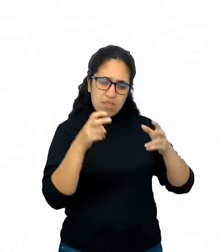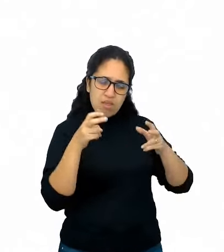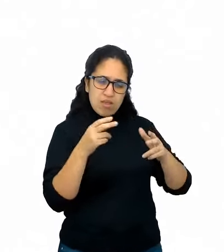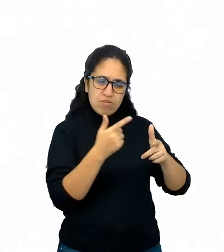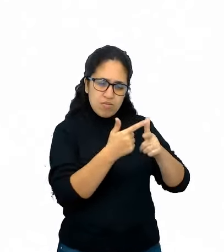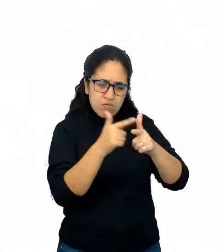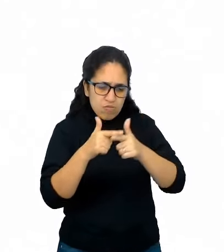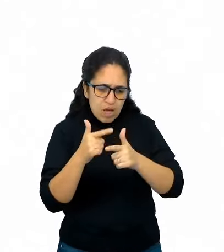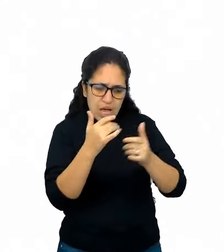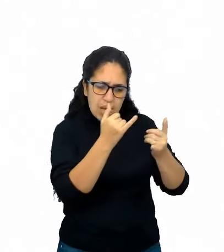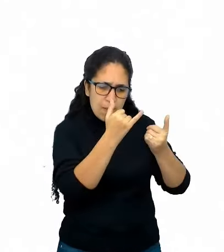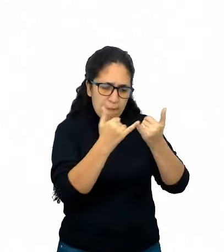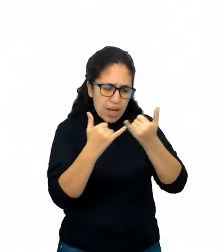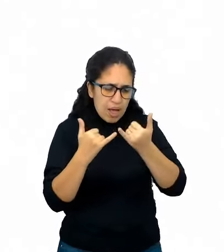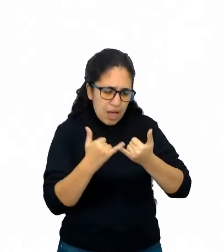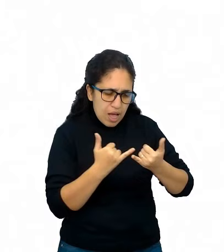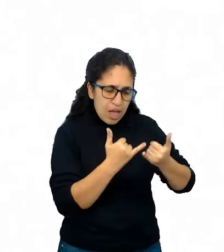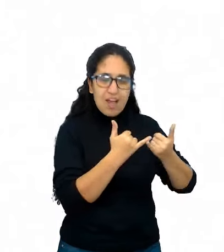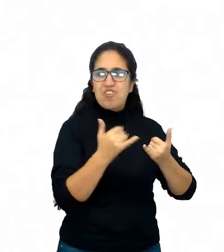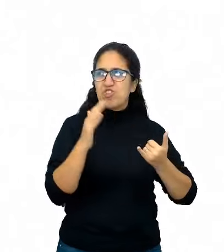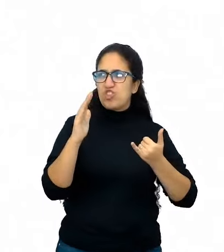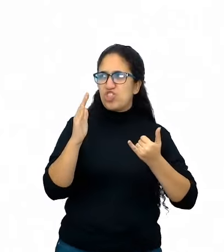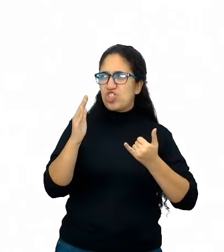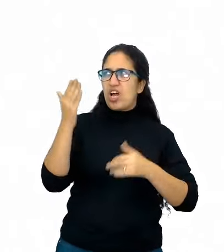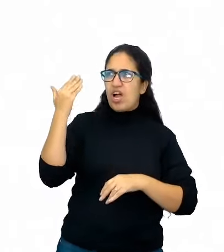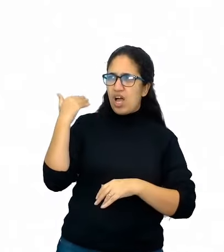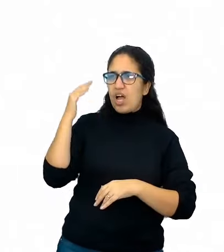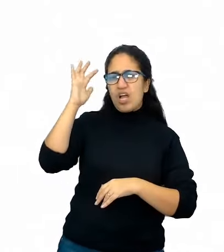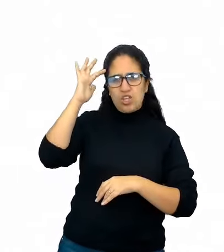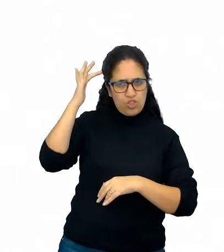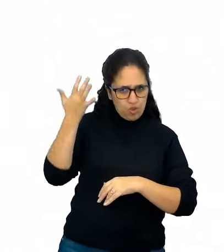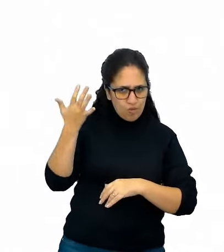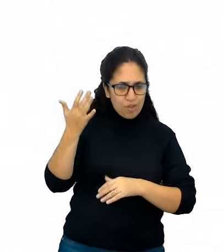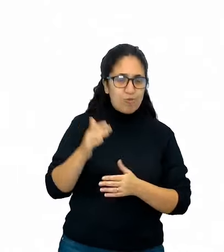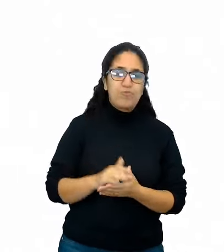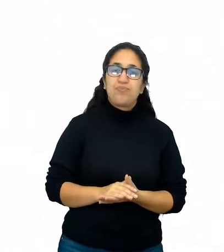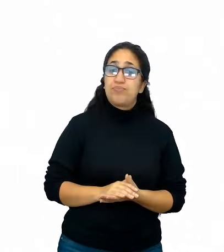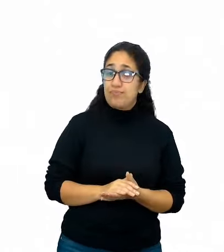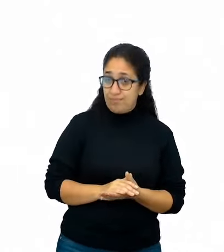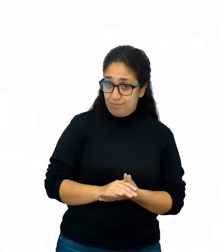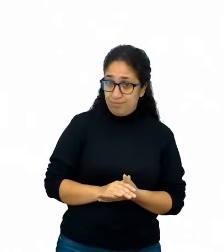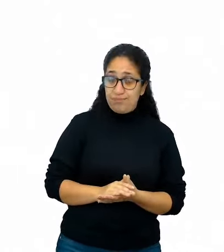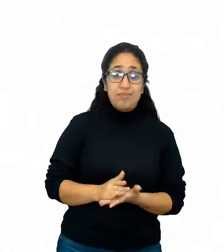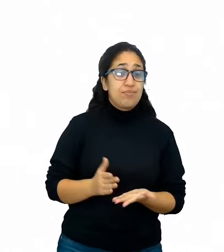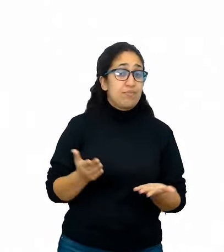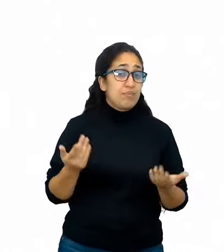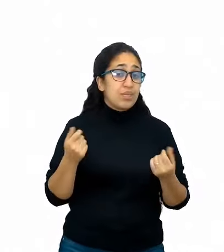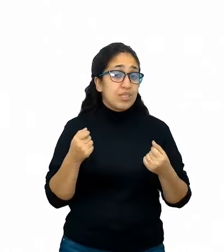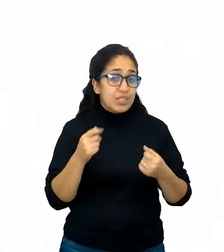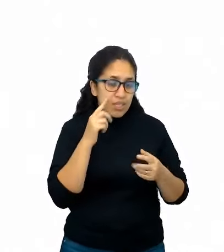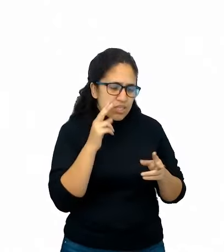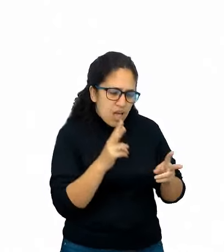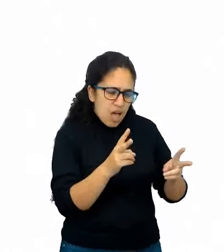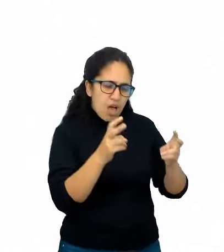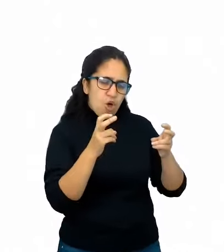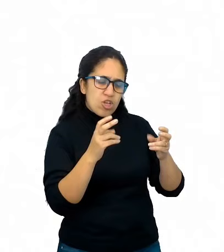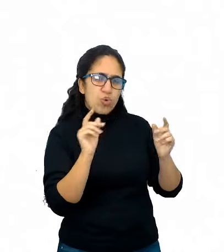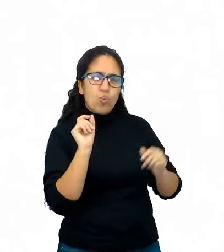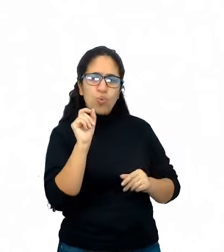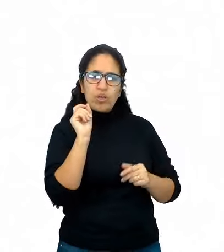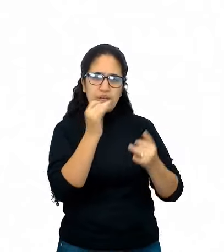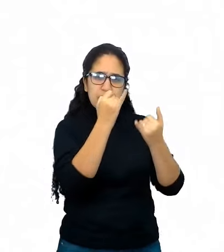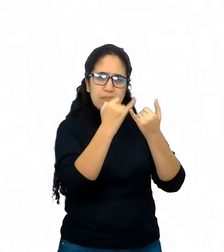problemas parecidos que já foram solucionados anteriormente. Nessa ocasião, a gente tem o reconhecimento de